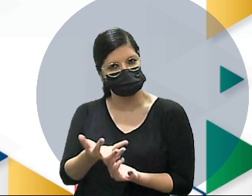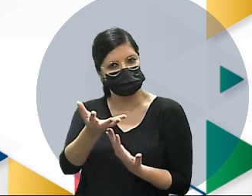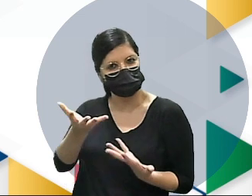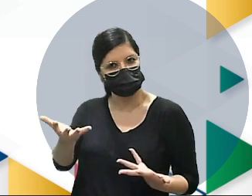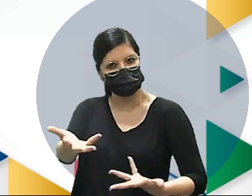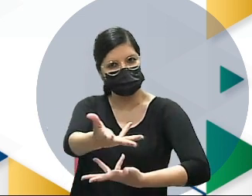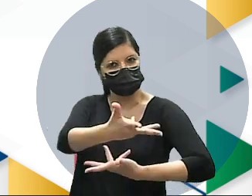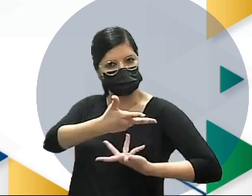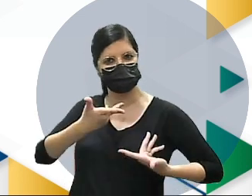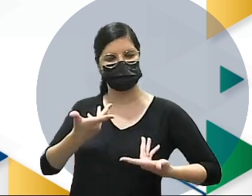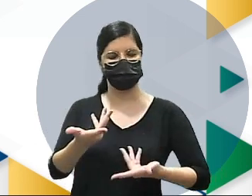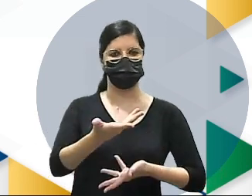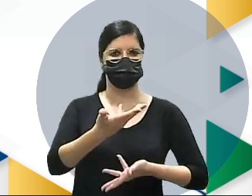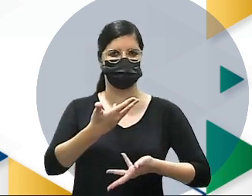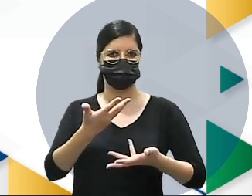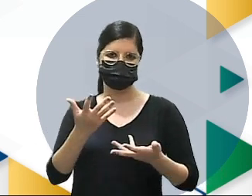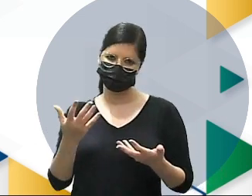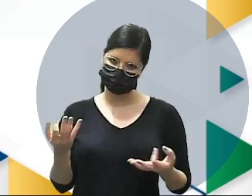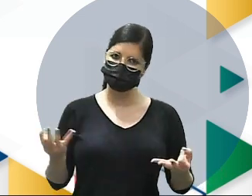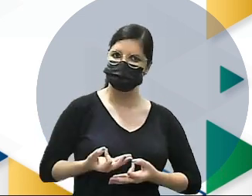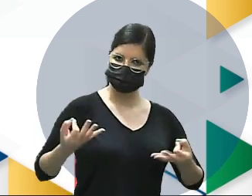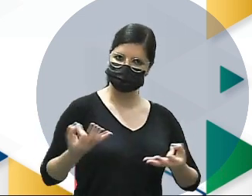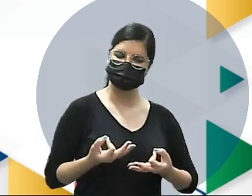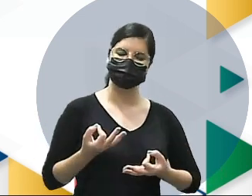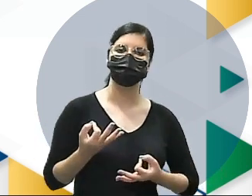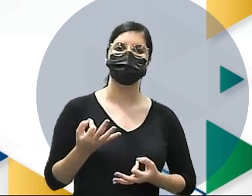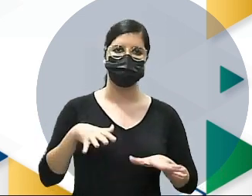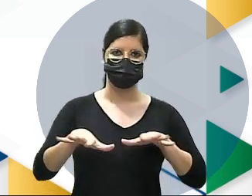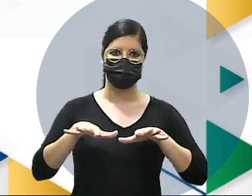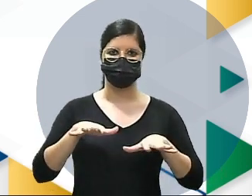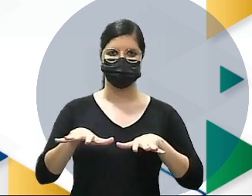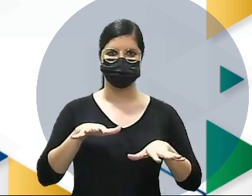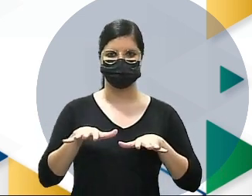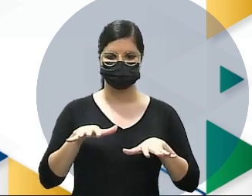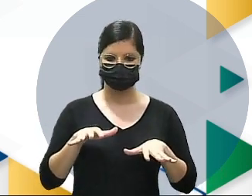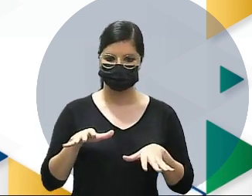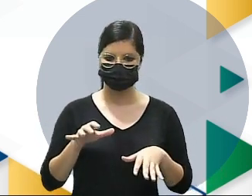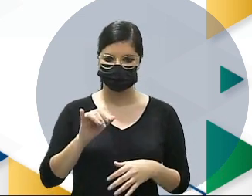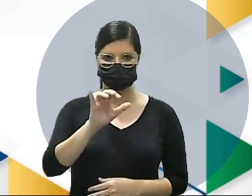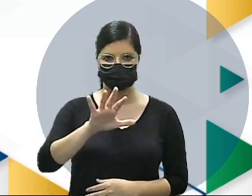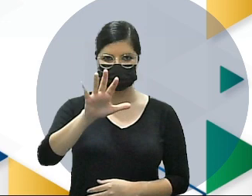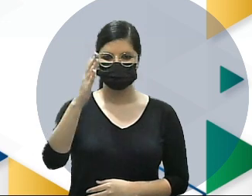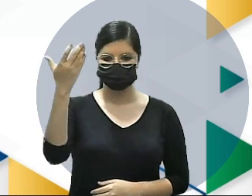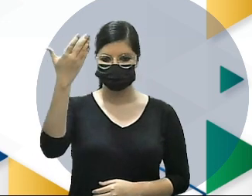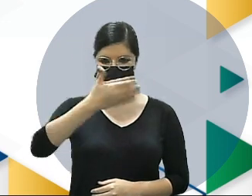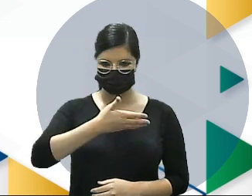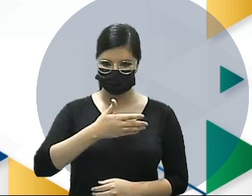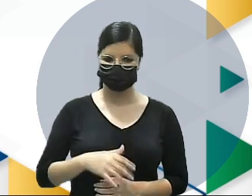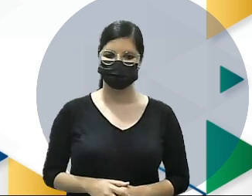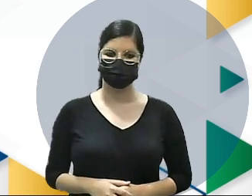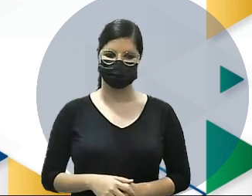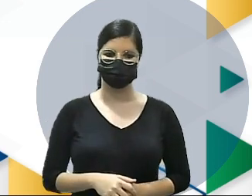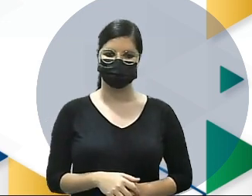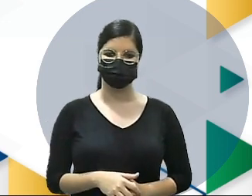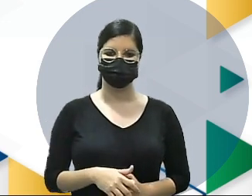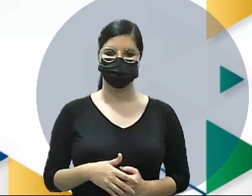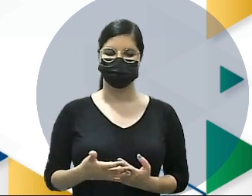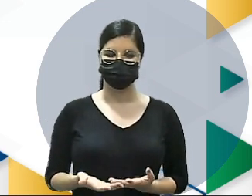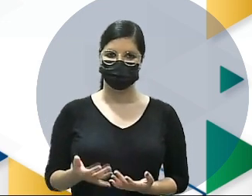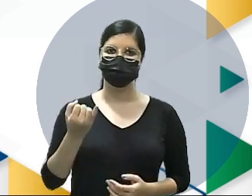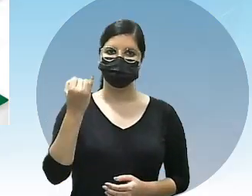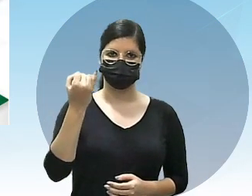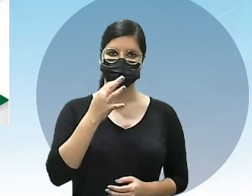corporal muito intensa é através dos seus movimentos né trouxe algumas imagens para vocês meu anjo Deus é mais acidentais